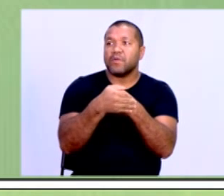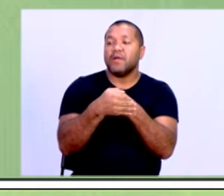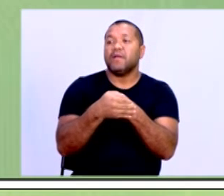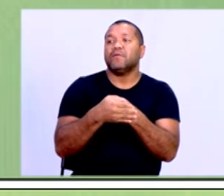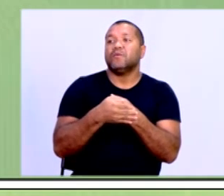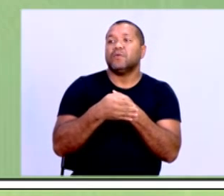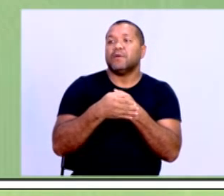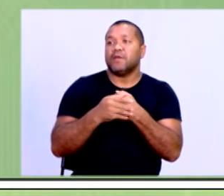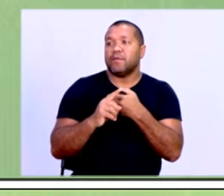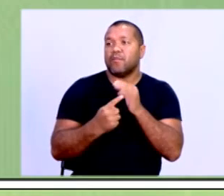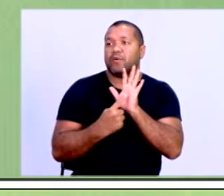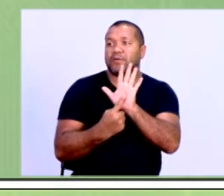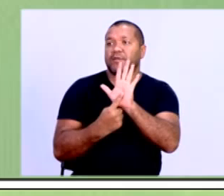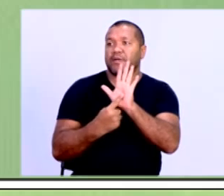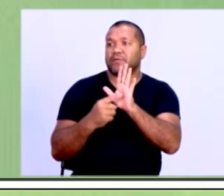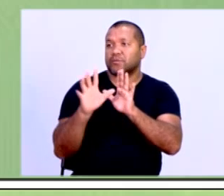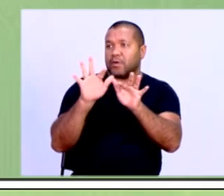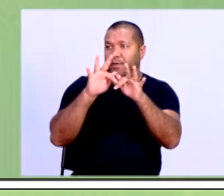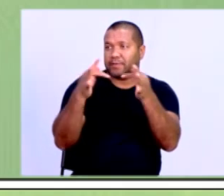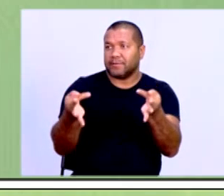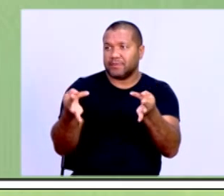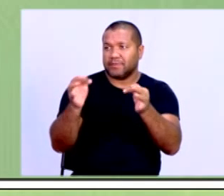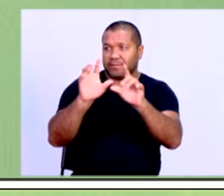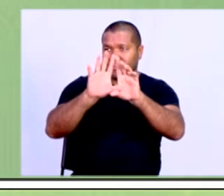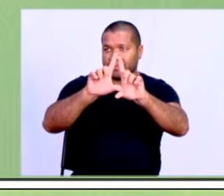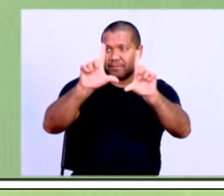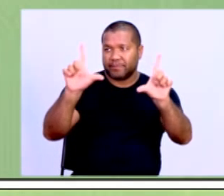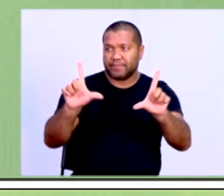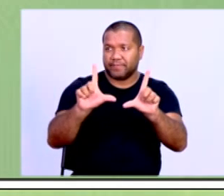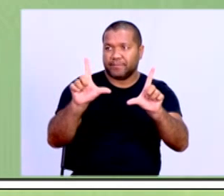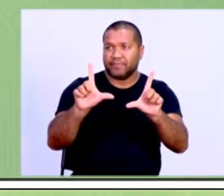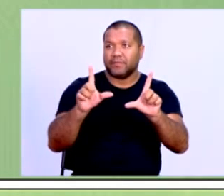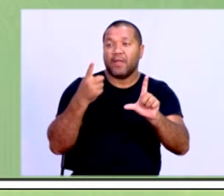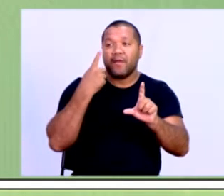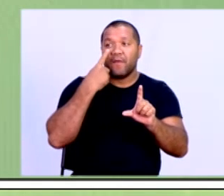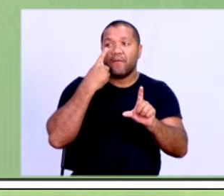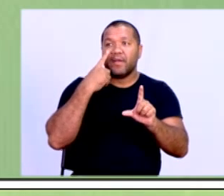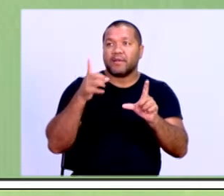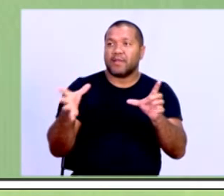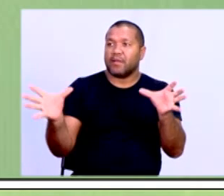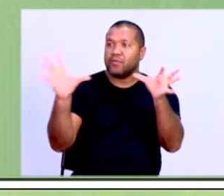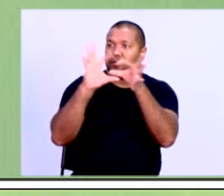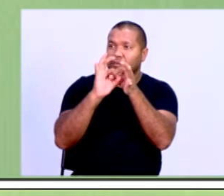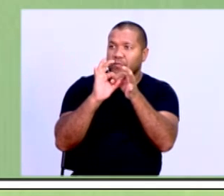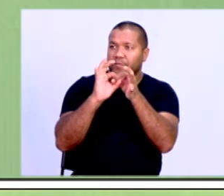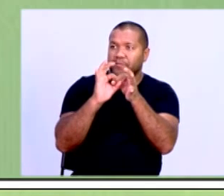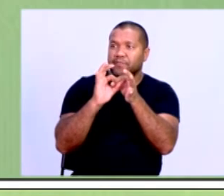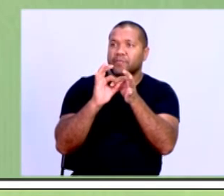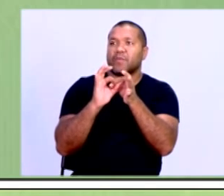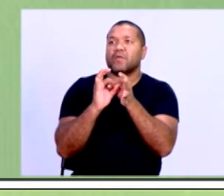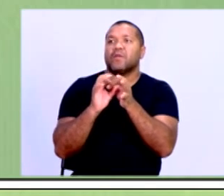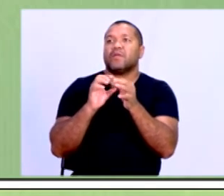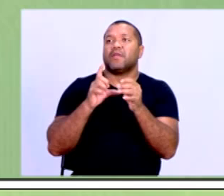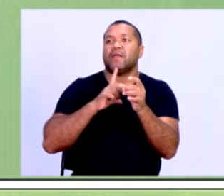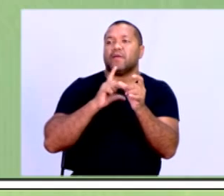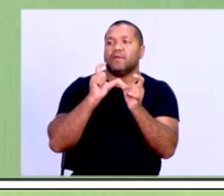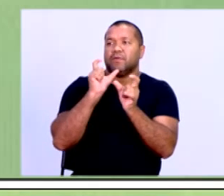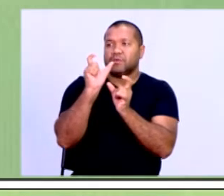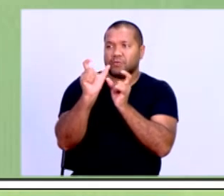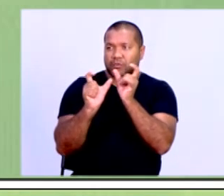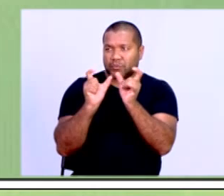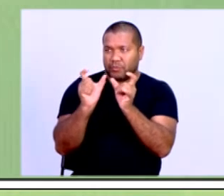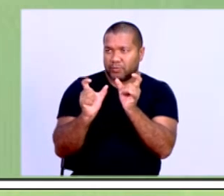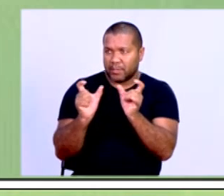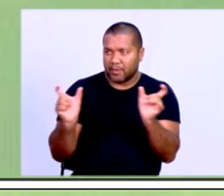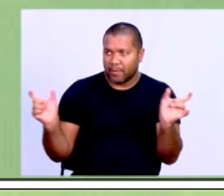implementação dos objetos. Então, vejam aqui, ó, que está tudo encapsulado. Os meus dados, os principais